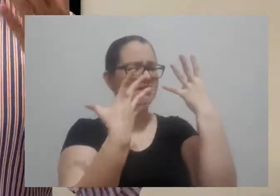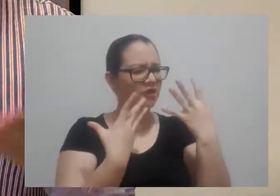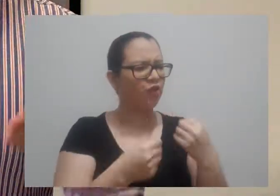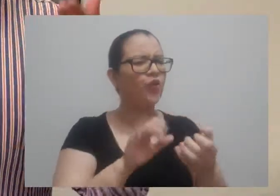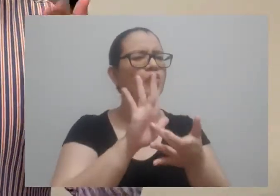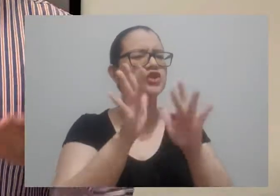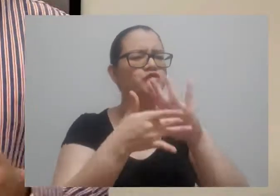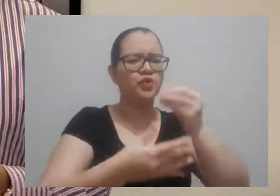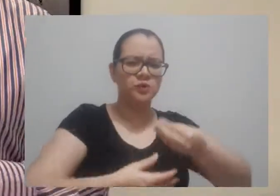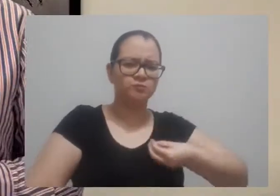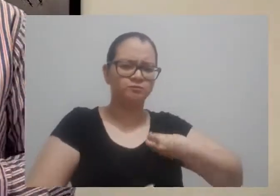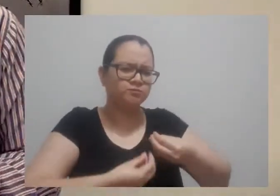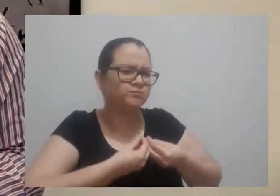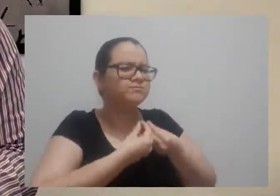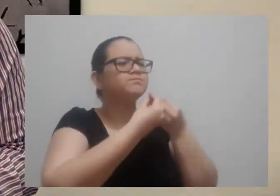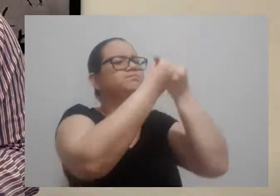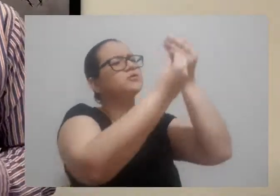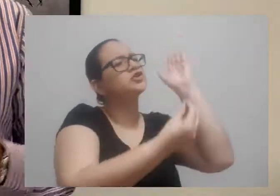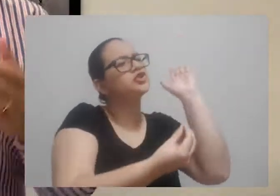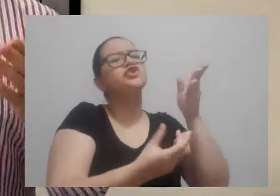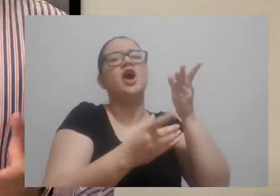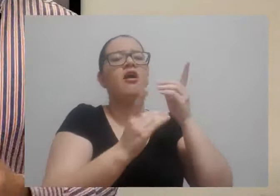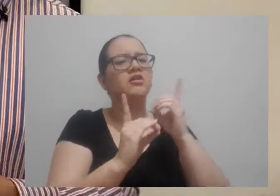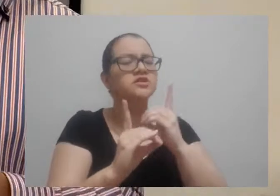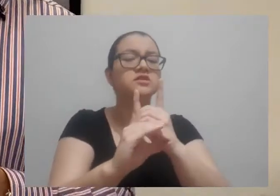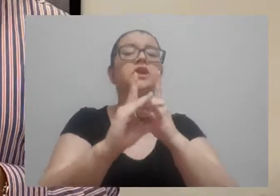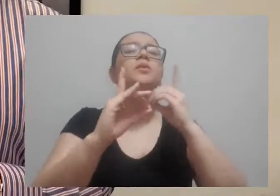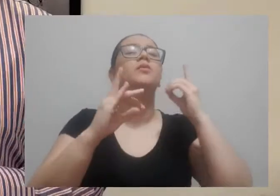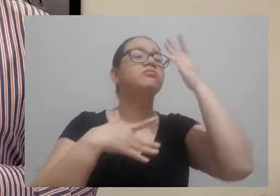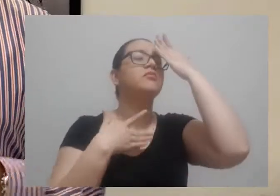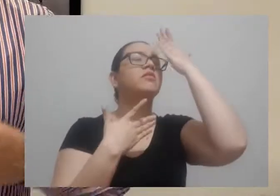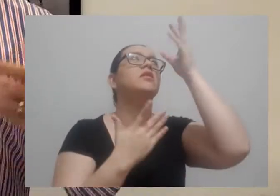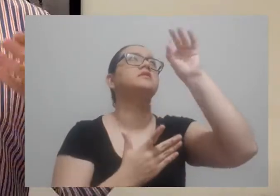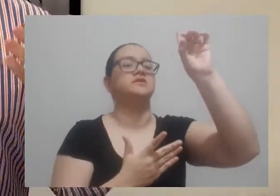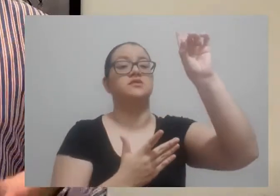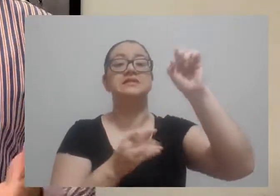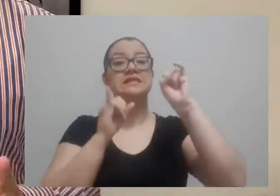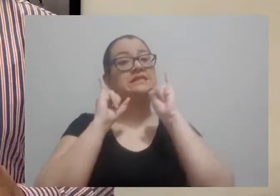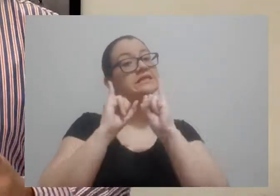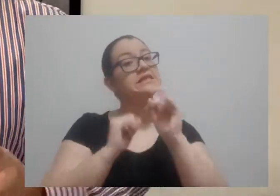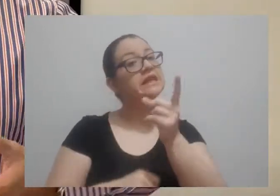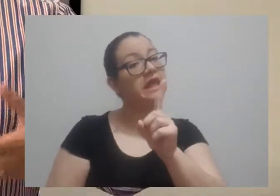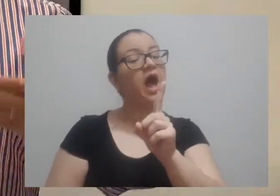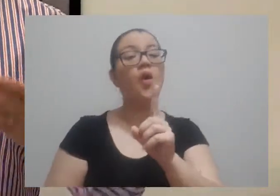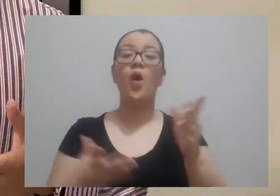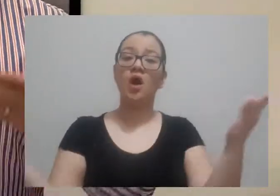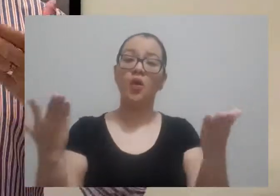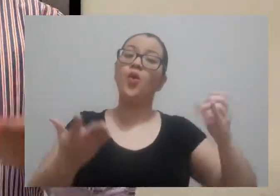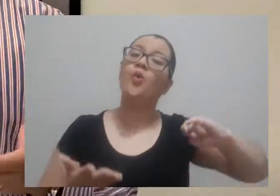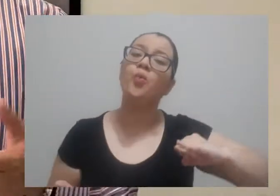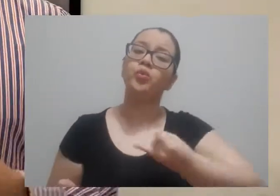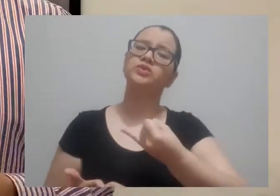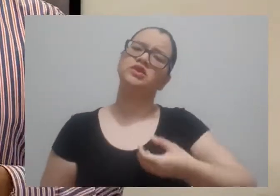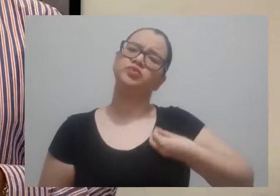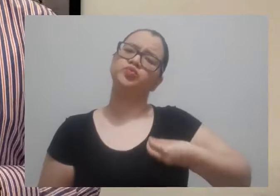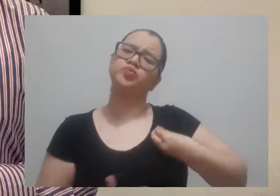discípulo do Senhor, glória a Deus por isso. Se você não é, você tem a oportunidade de entregar a sua vida ao Senhor e também se